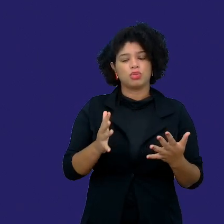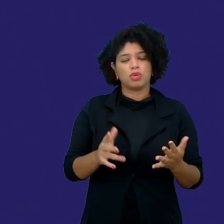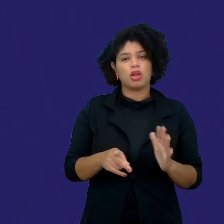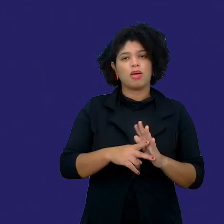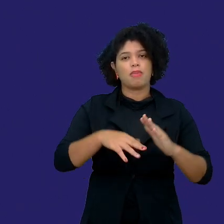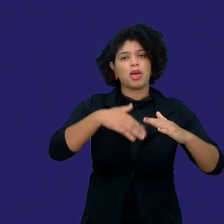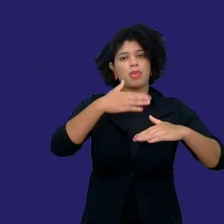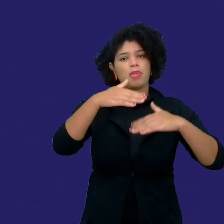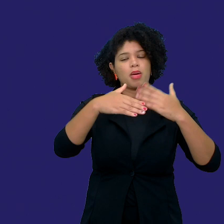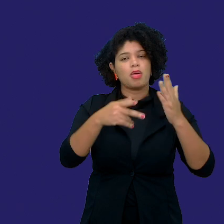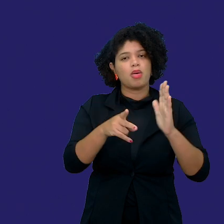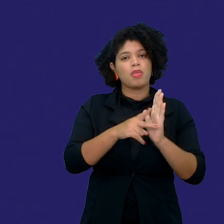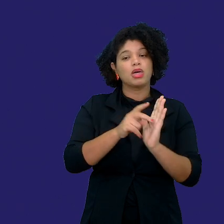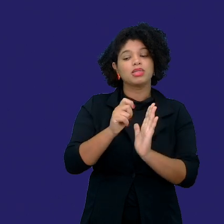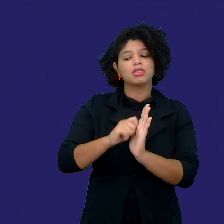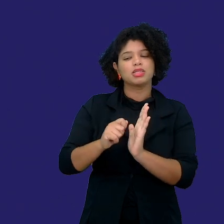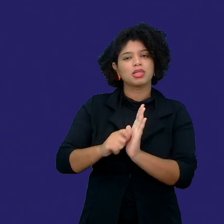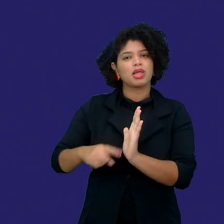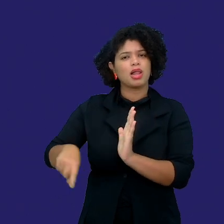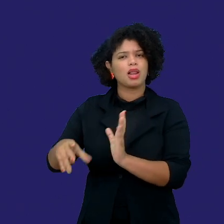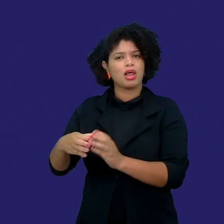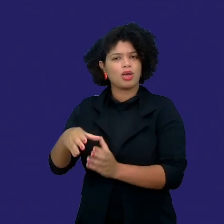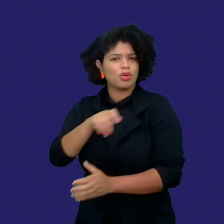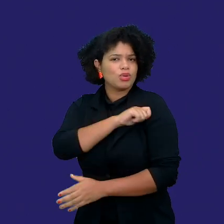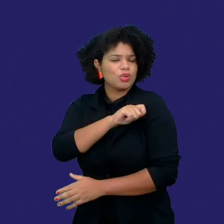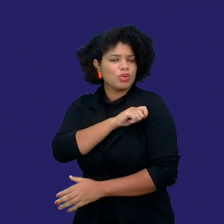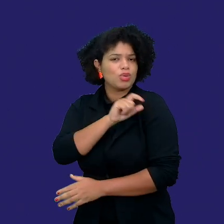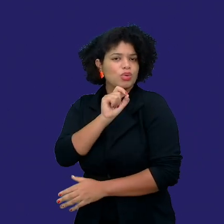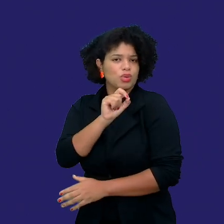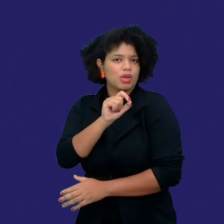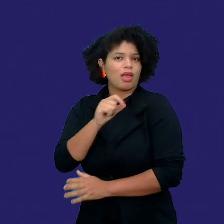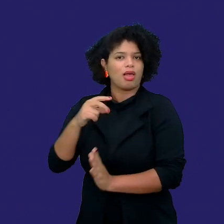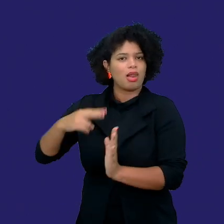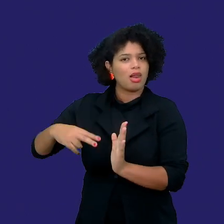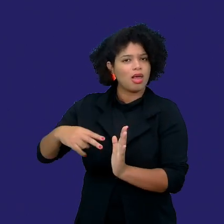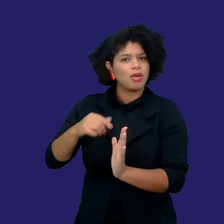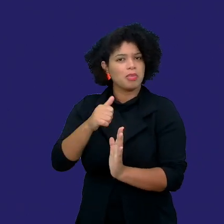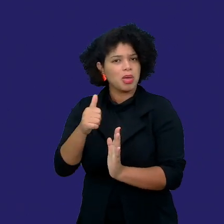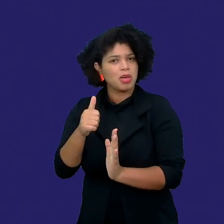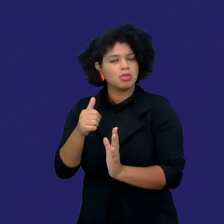nos saberes escritores e leitores das crianças.